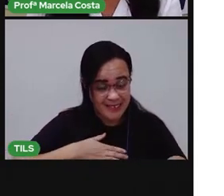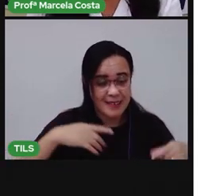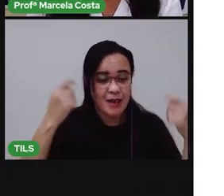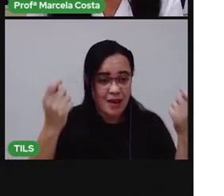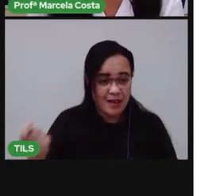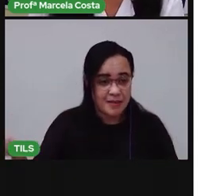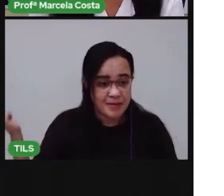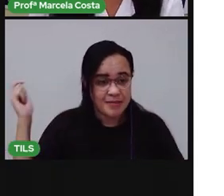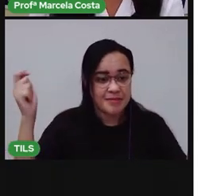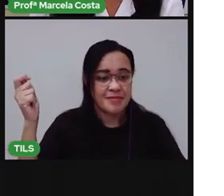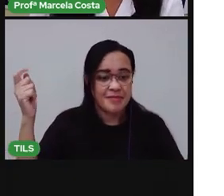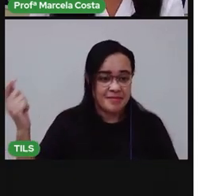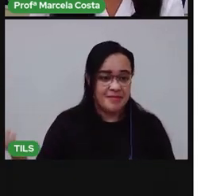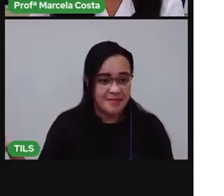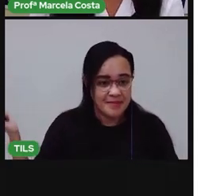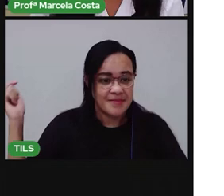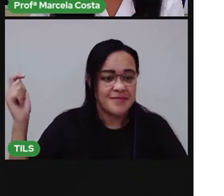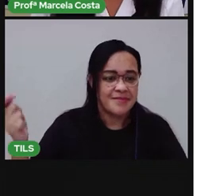Pular corda.